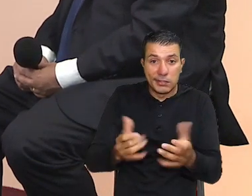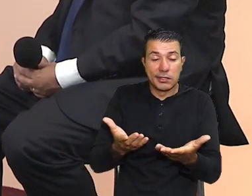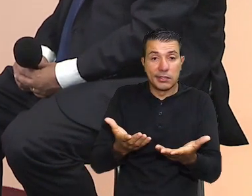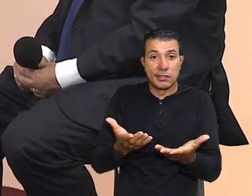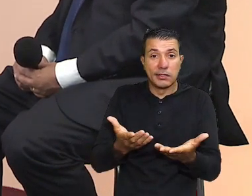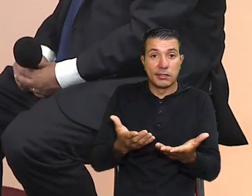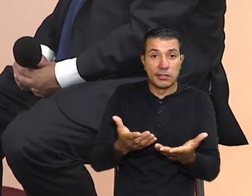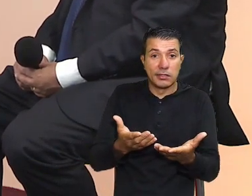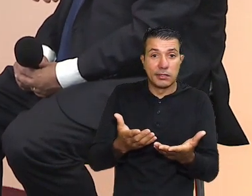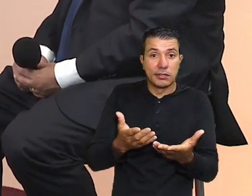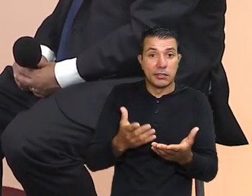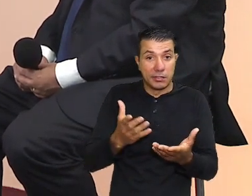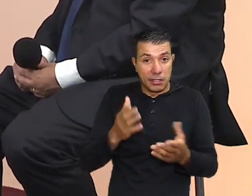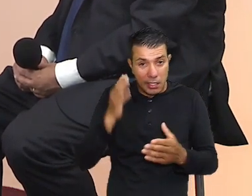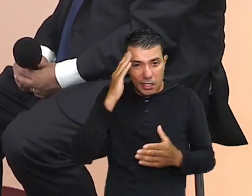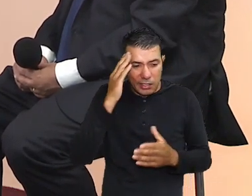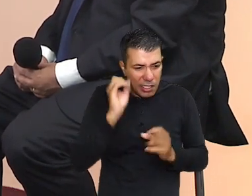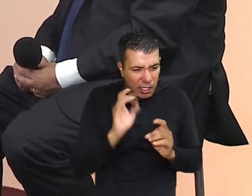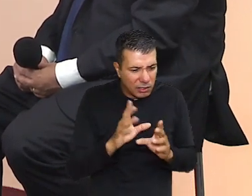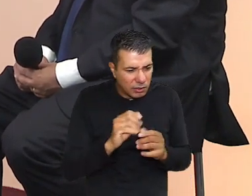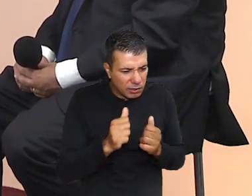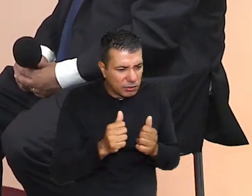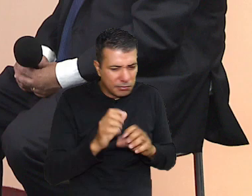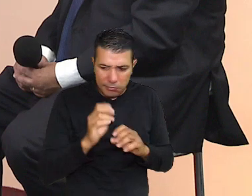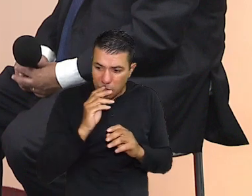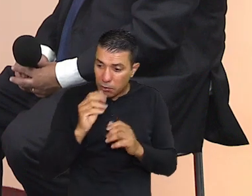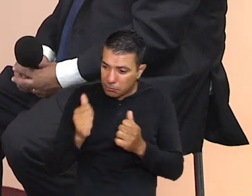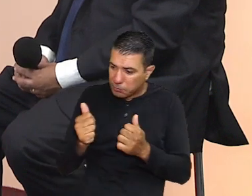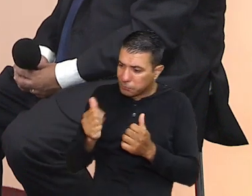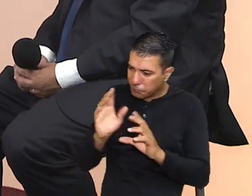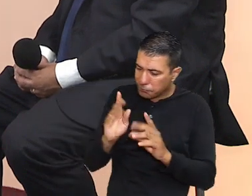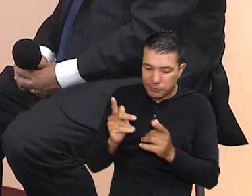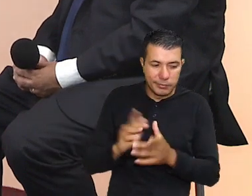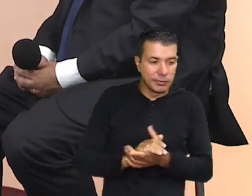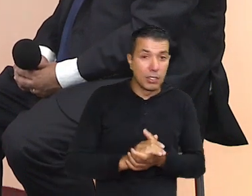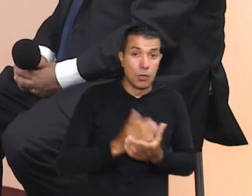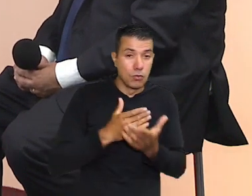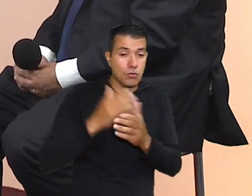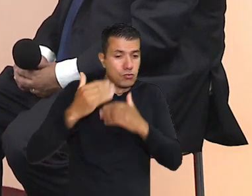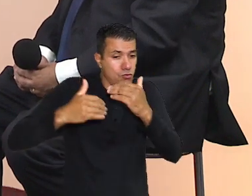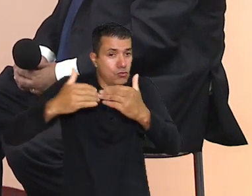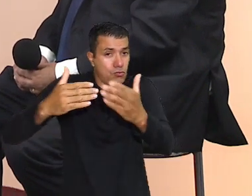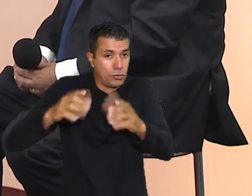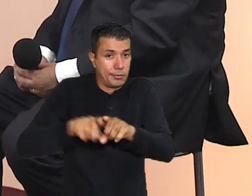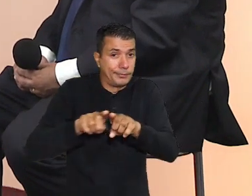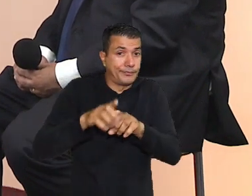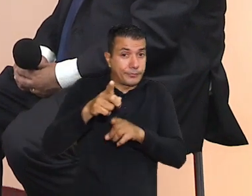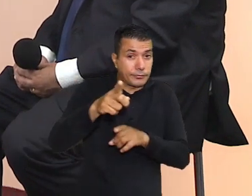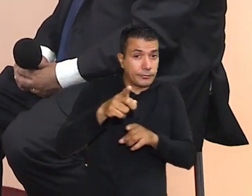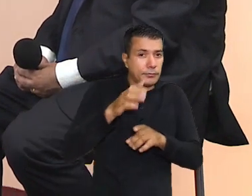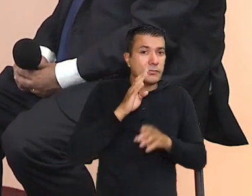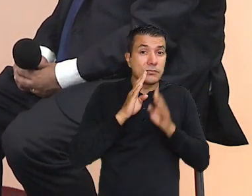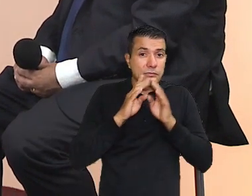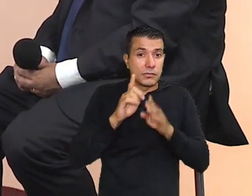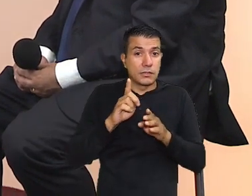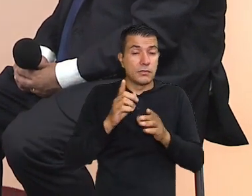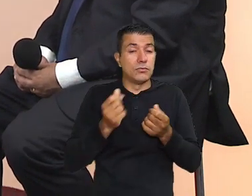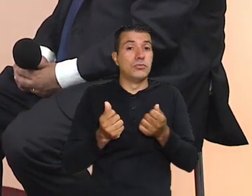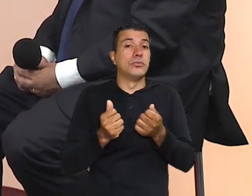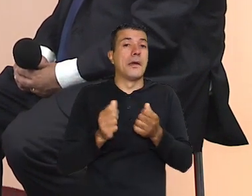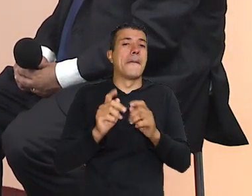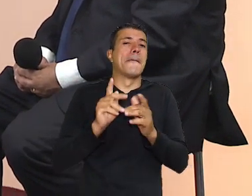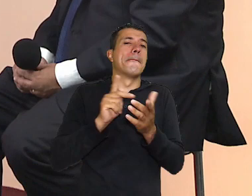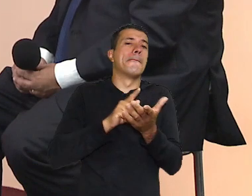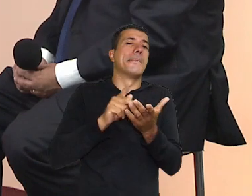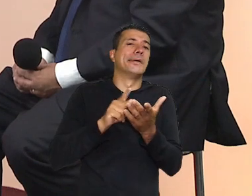é a usina hidrelétrica. É isso, pastor? É isso mesmo? Ok, pastor, obrigado. Mas nós vamos avançar um pouco mais. Você está acompanhando? Preste atenção.